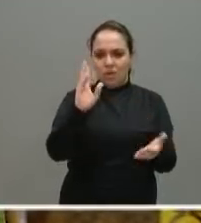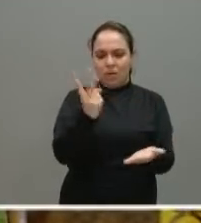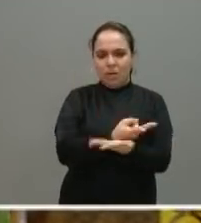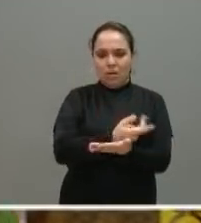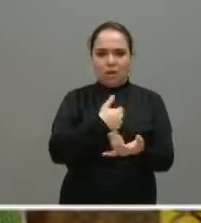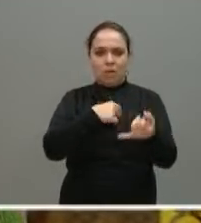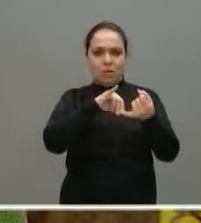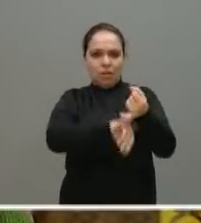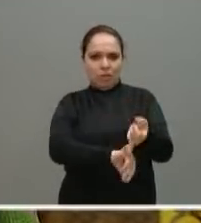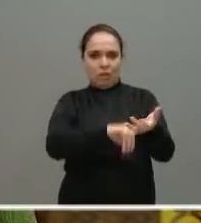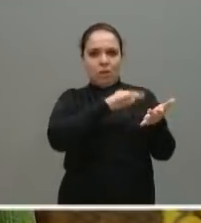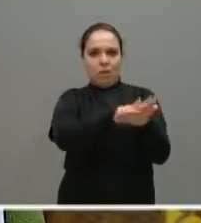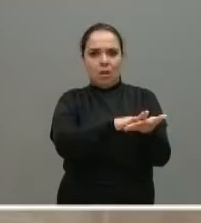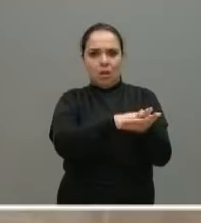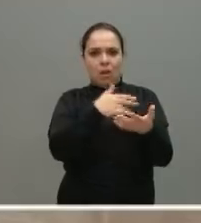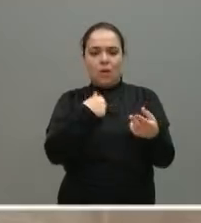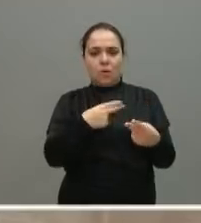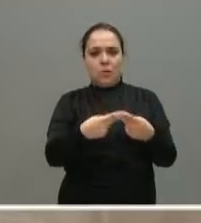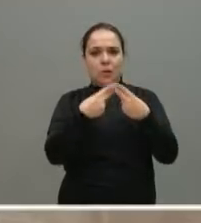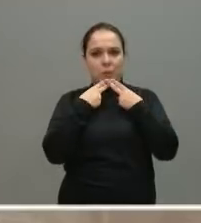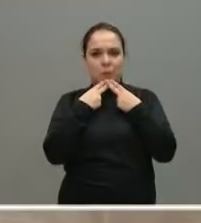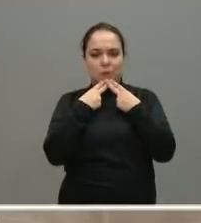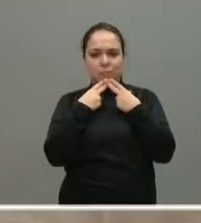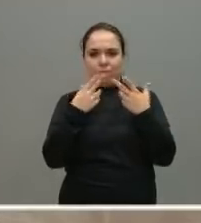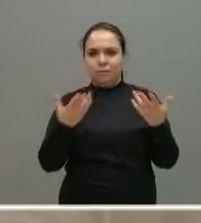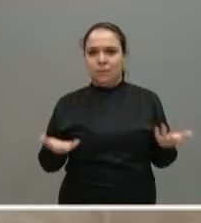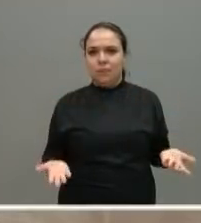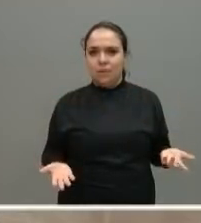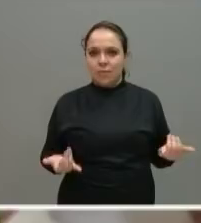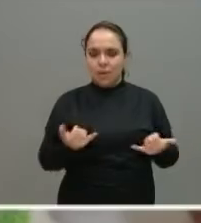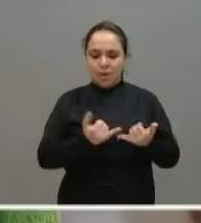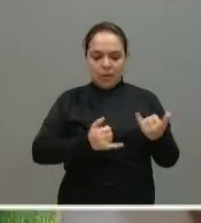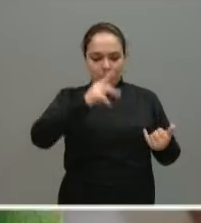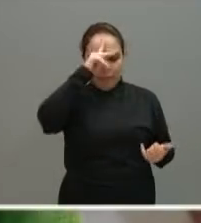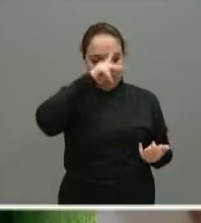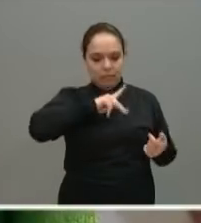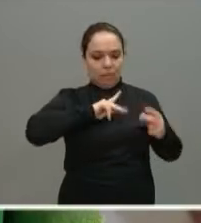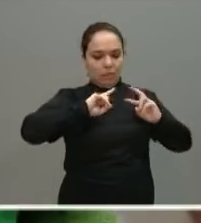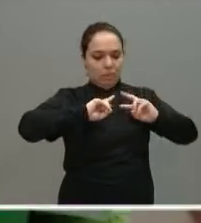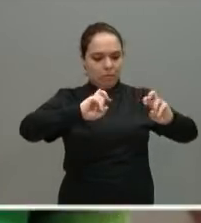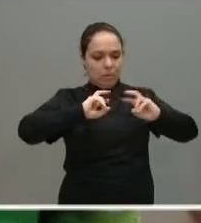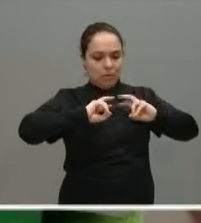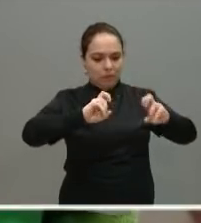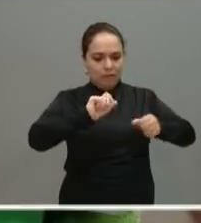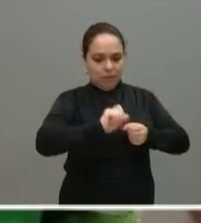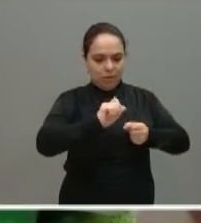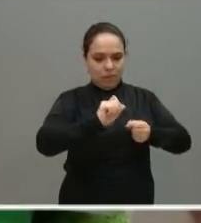adúltero, eu jejuo. Um ego inflamado.